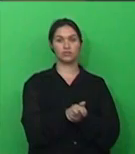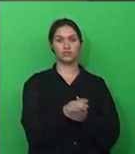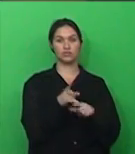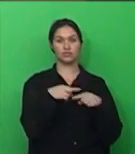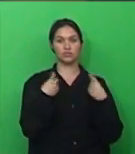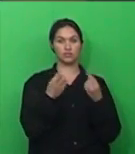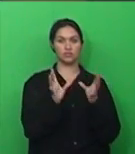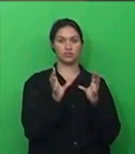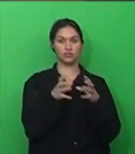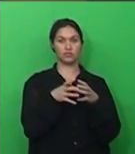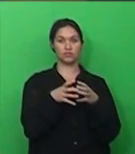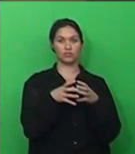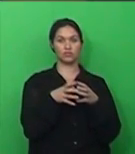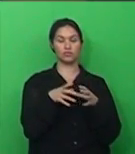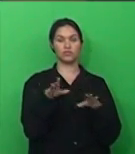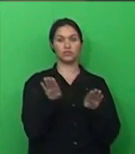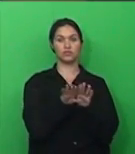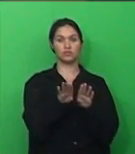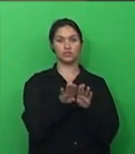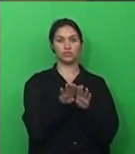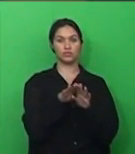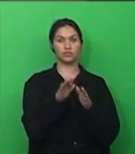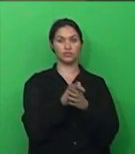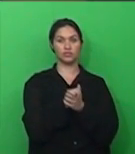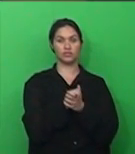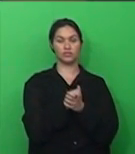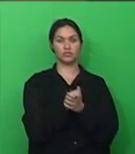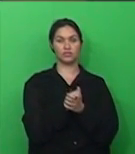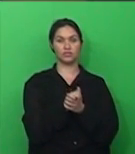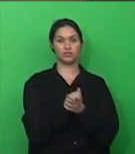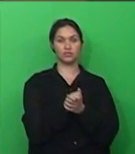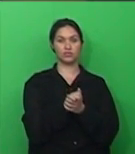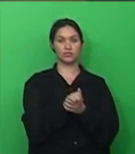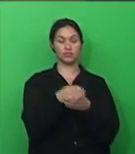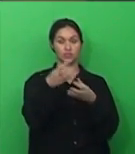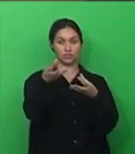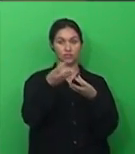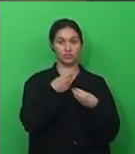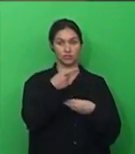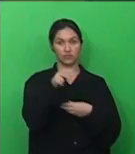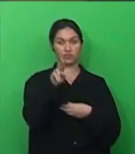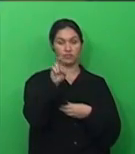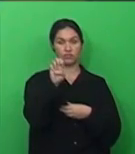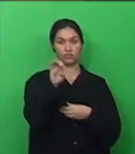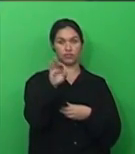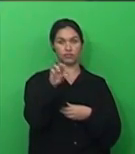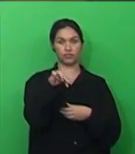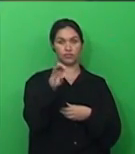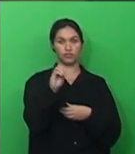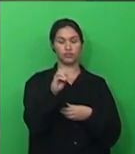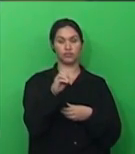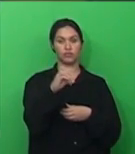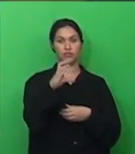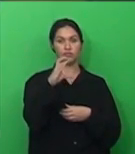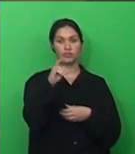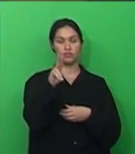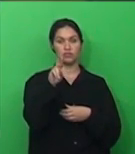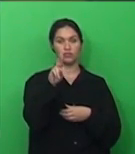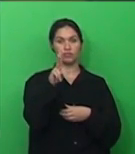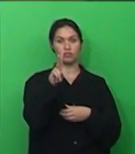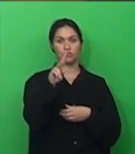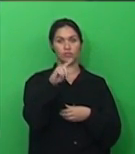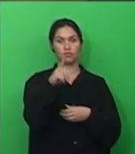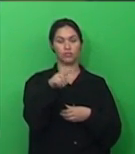premiado com o Prêmio Cruz e Souza do Governo do Estado de Santa Catarina. Então, é um prêmio que se dá a